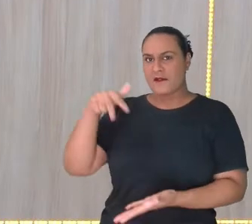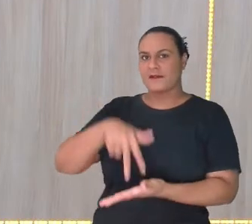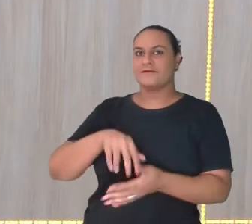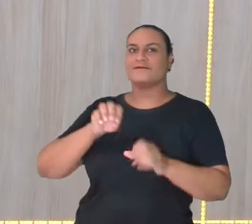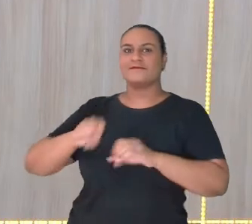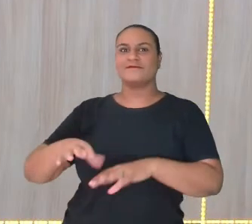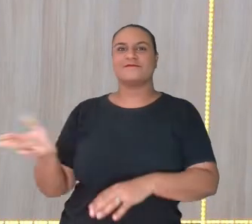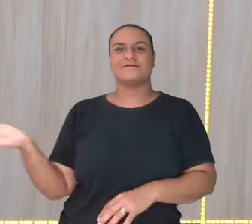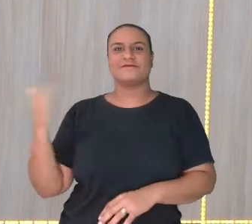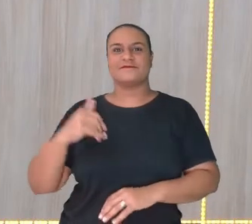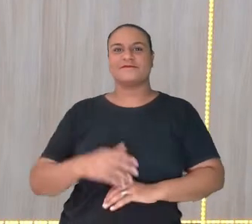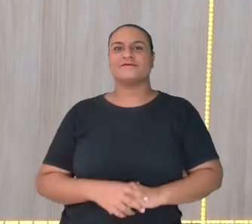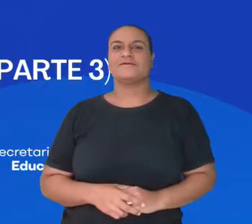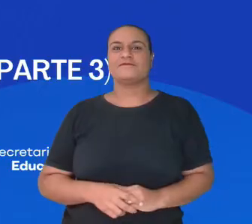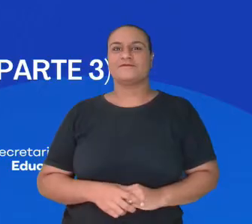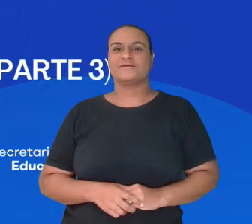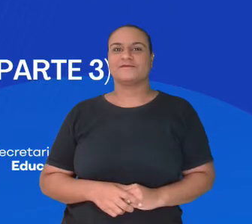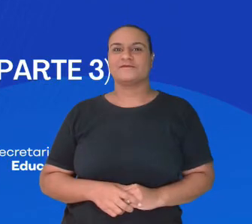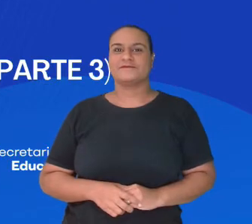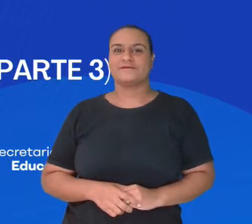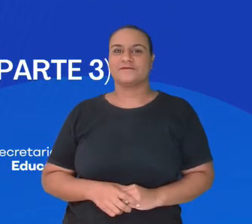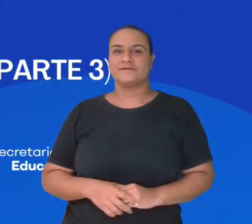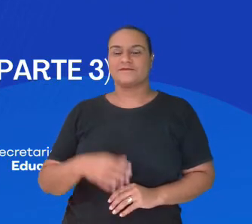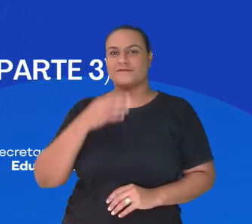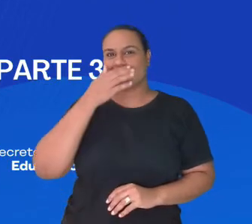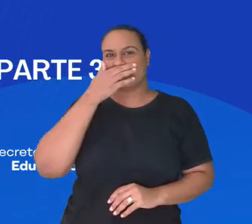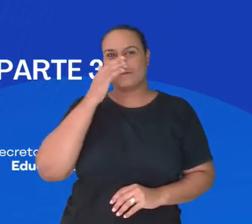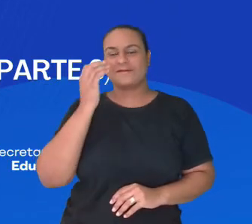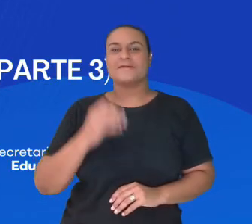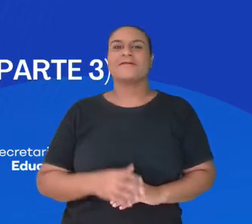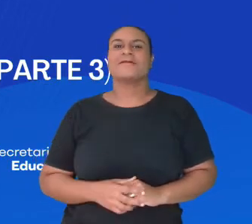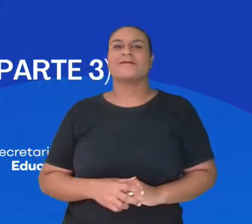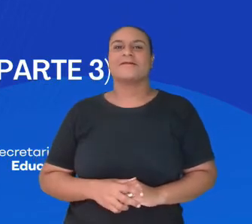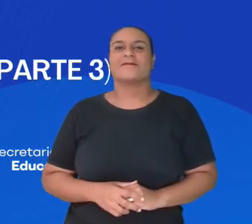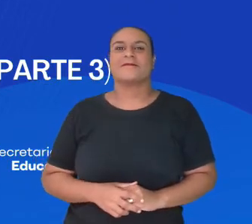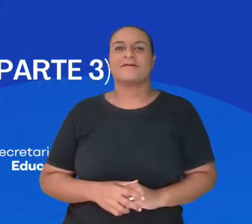Beleza, Venha então embora. vamos fazer a troca.